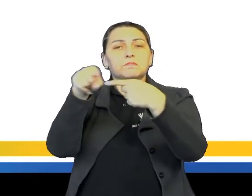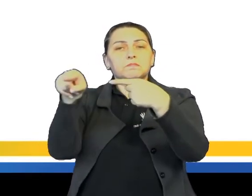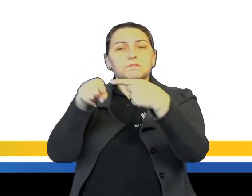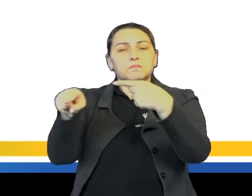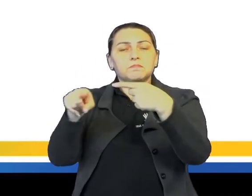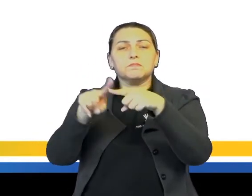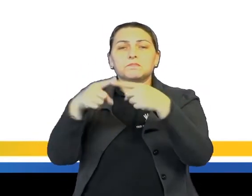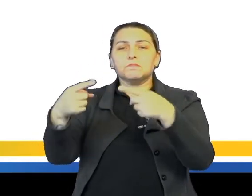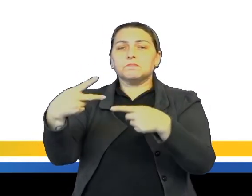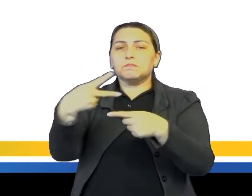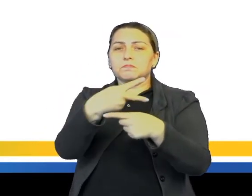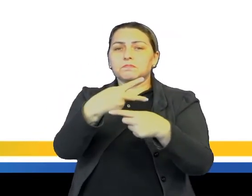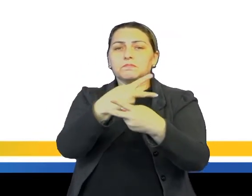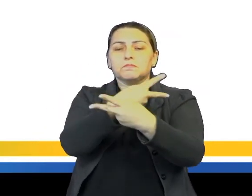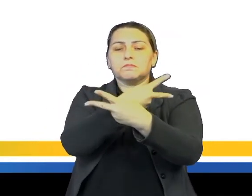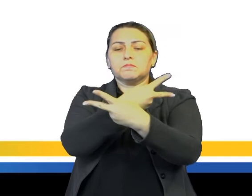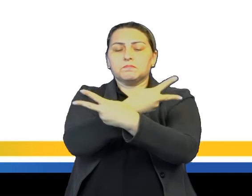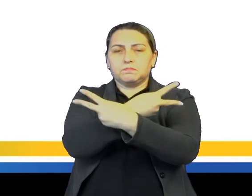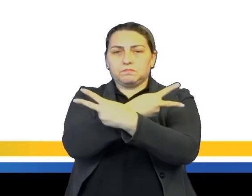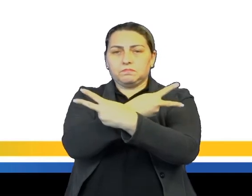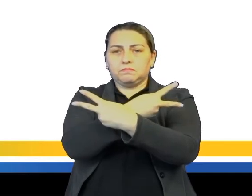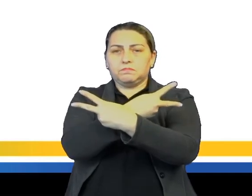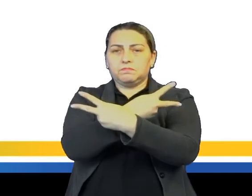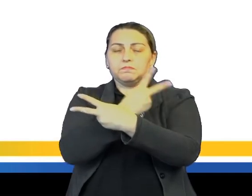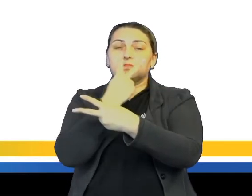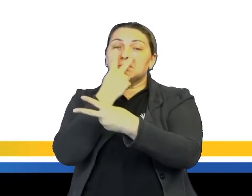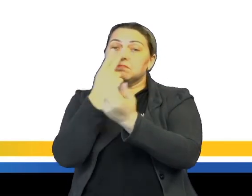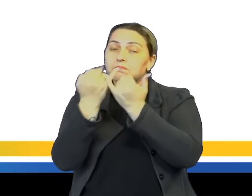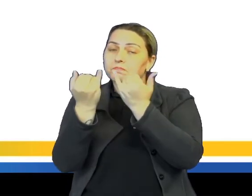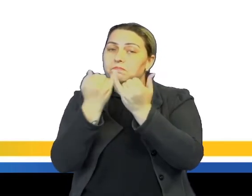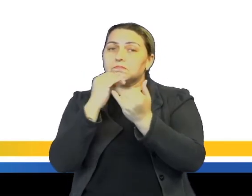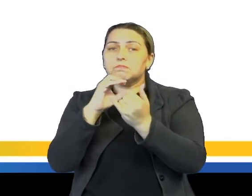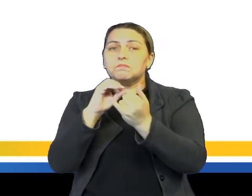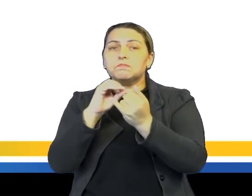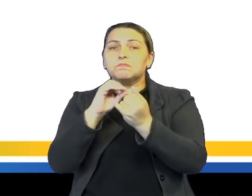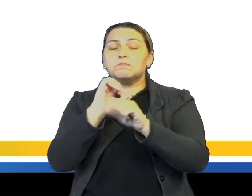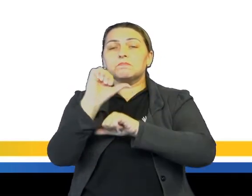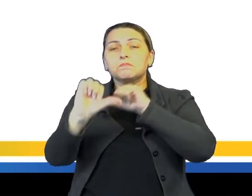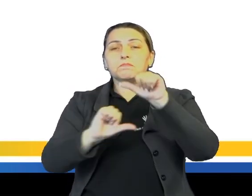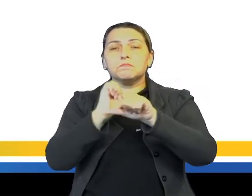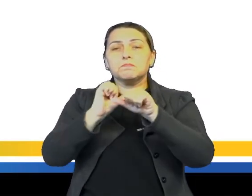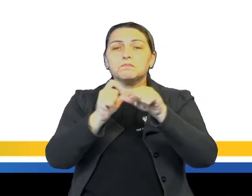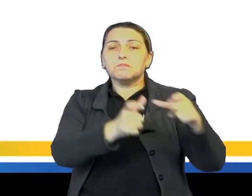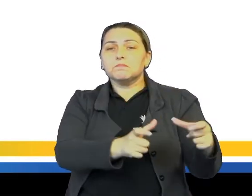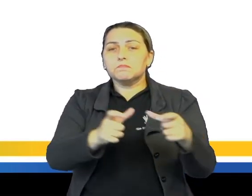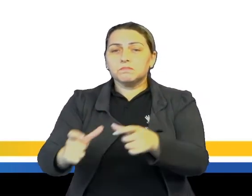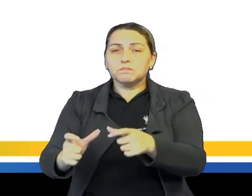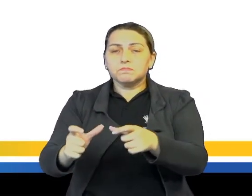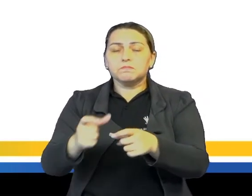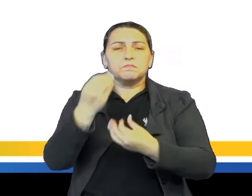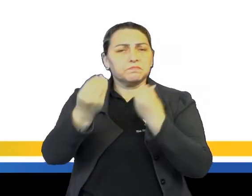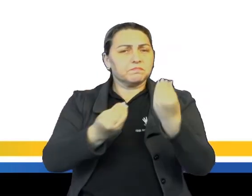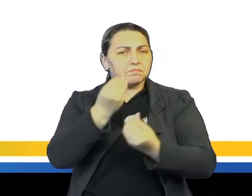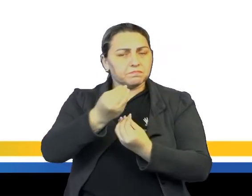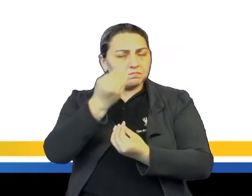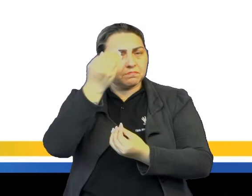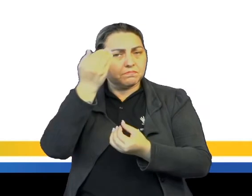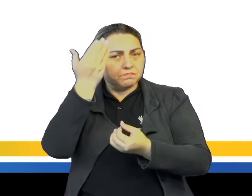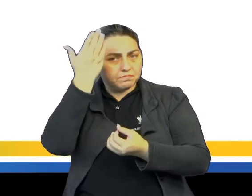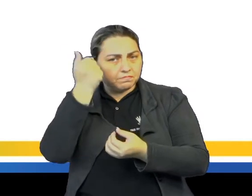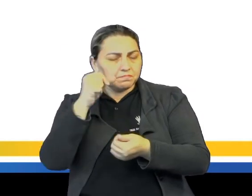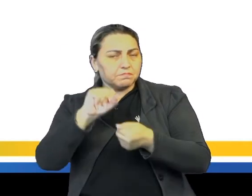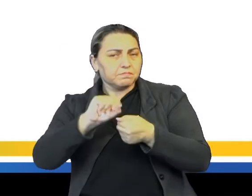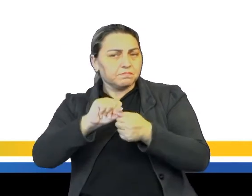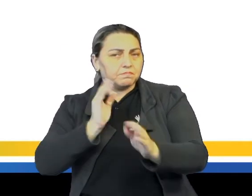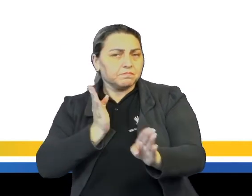tracinhos, mas o maior e o menor eles são muito parecidos, muda somente a posição deles. Então como que você faz para